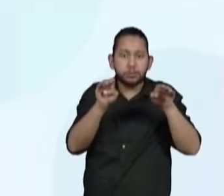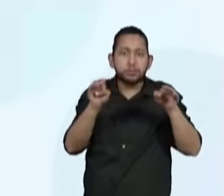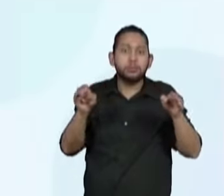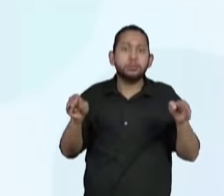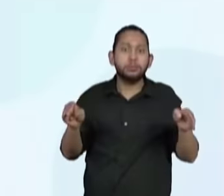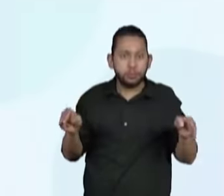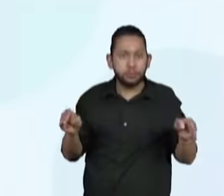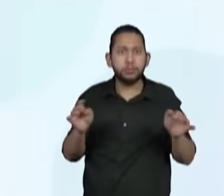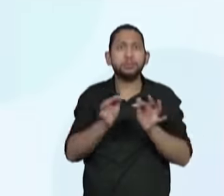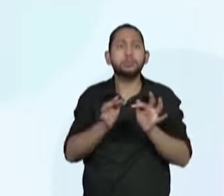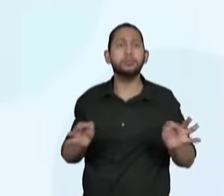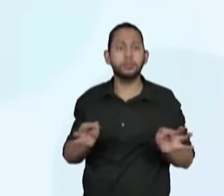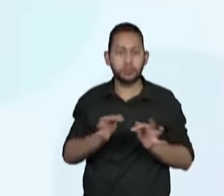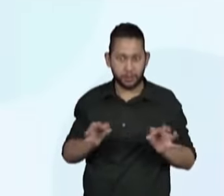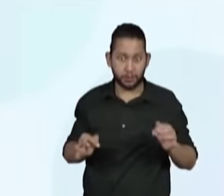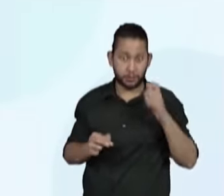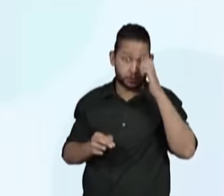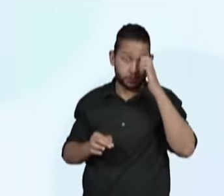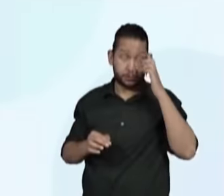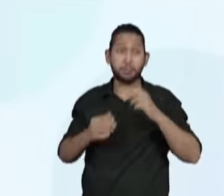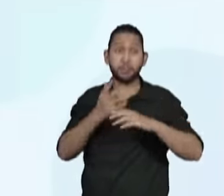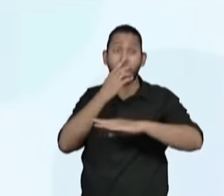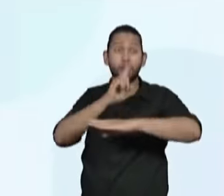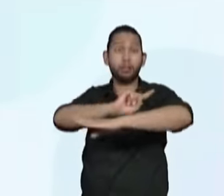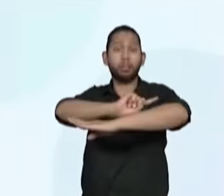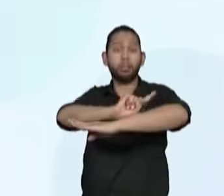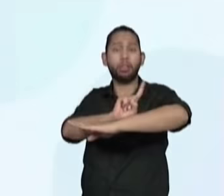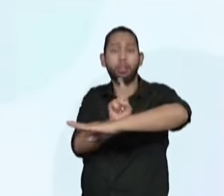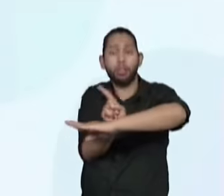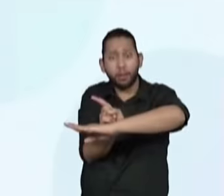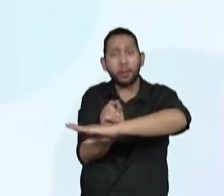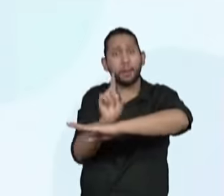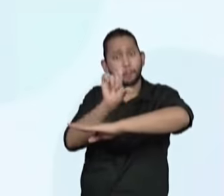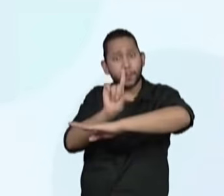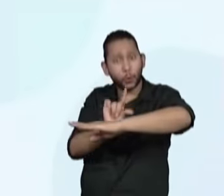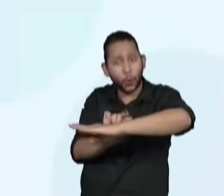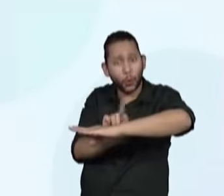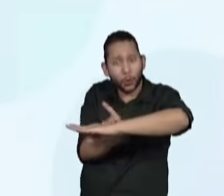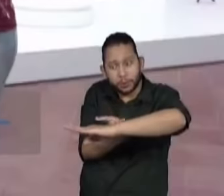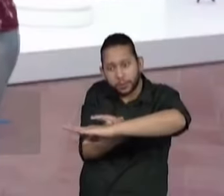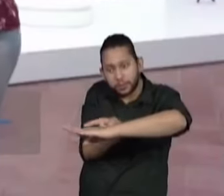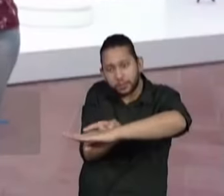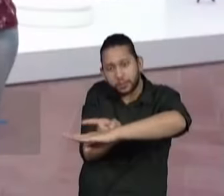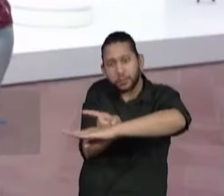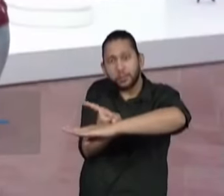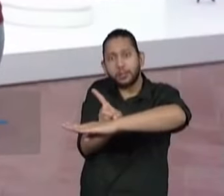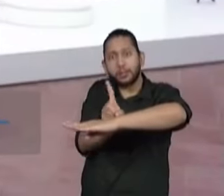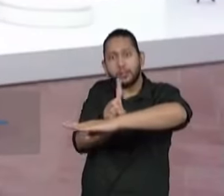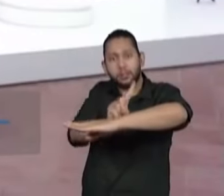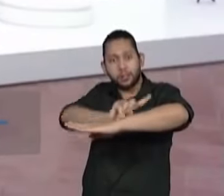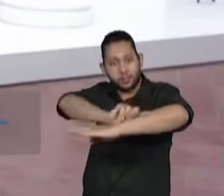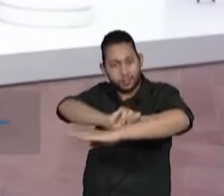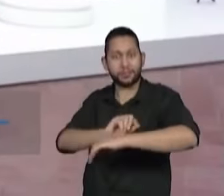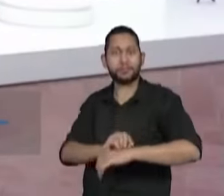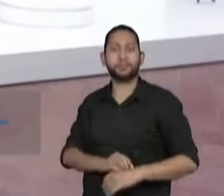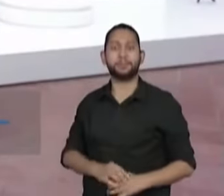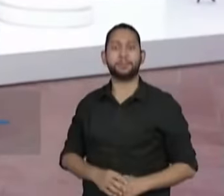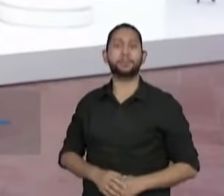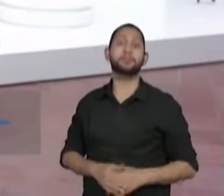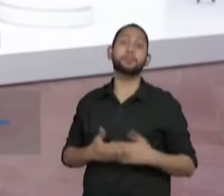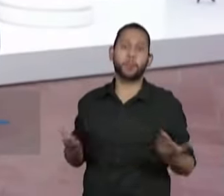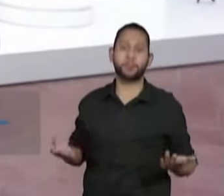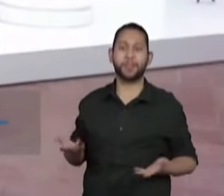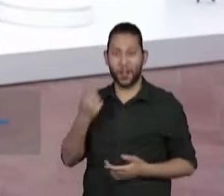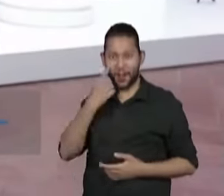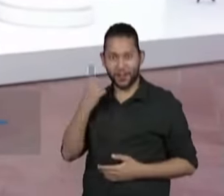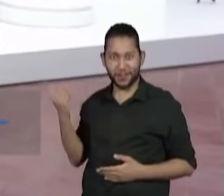a parte de cima lá, né? A flecha dele vai ser bem menor, ela vai ser menor que a metade, sempre, né? Isso mesmo. Bom, aí no slide